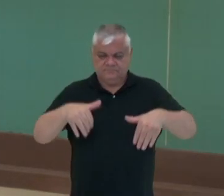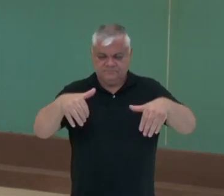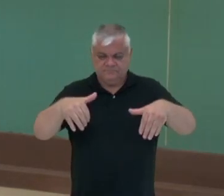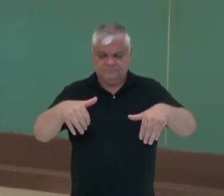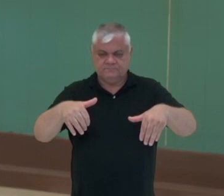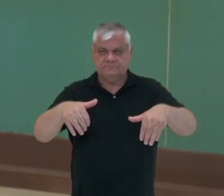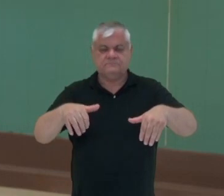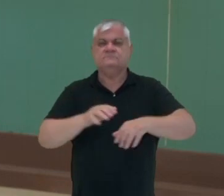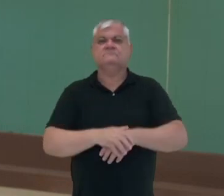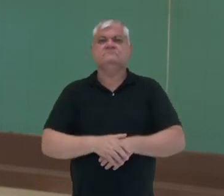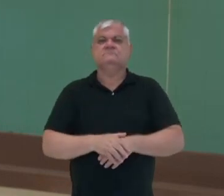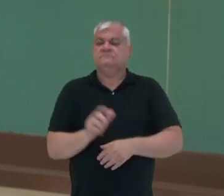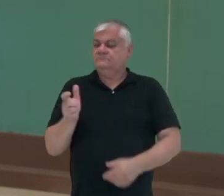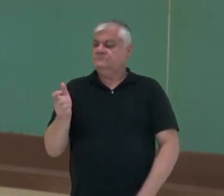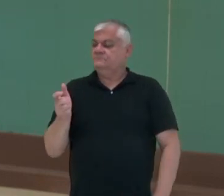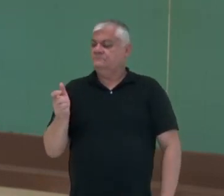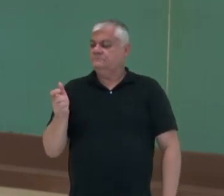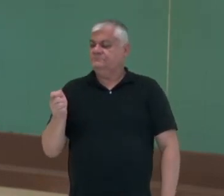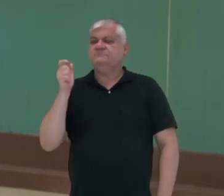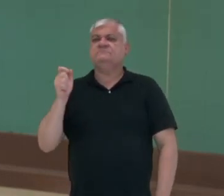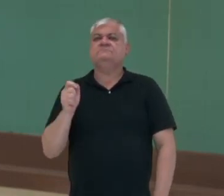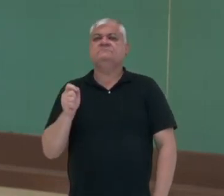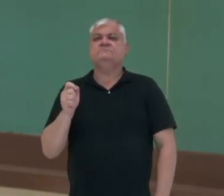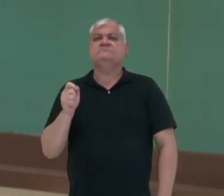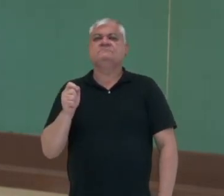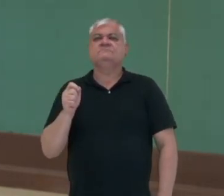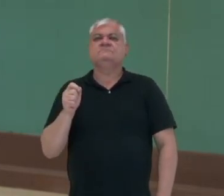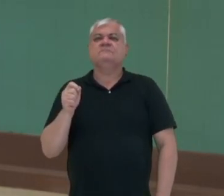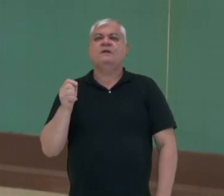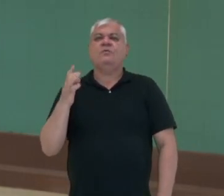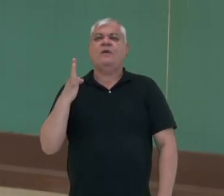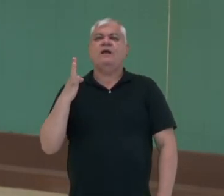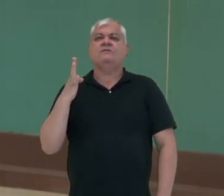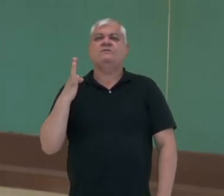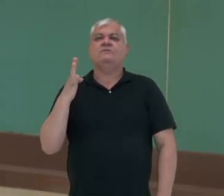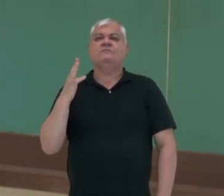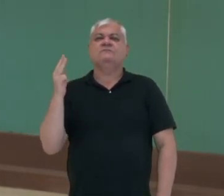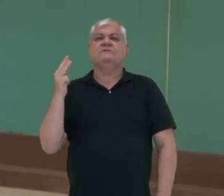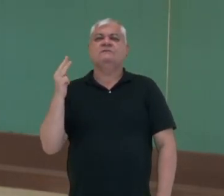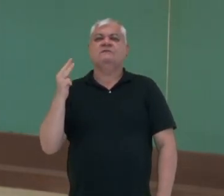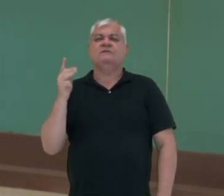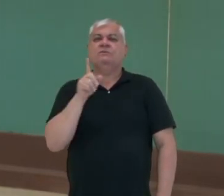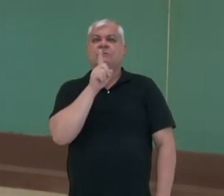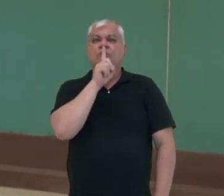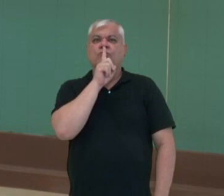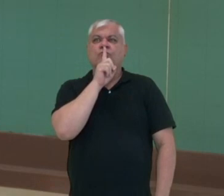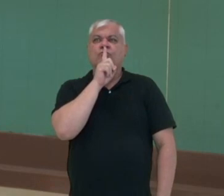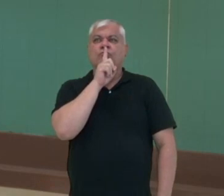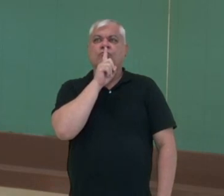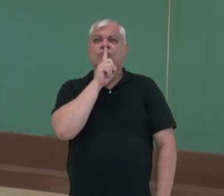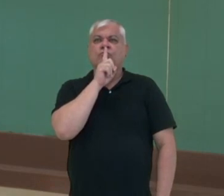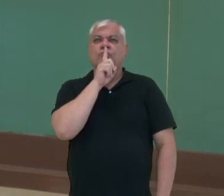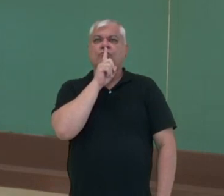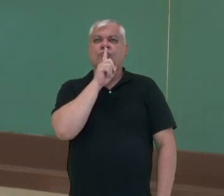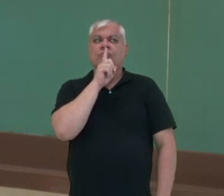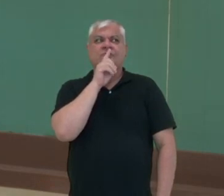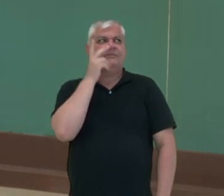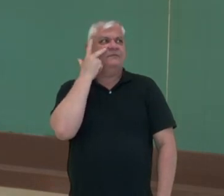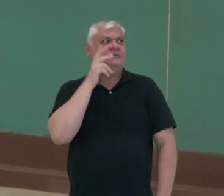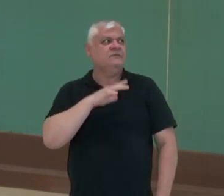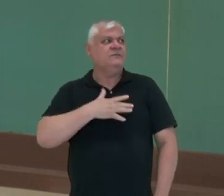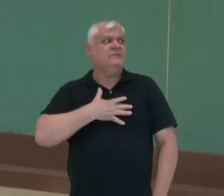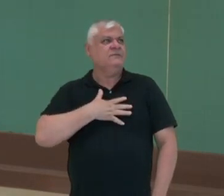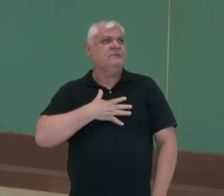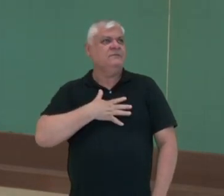pega um cronômetro e clica 433 e fica em silêncio, todo mundo começa a ouvir o barulho do teatro, a pessoa começa a ouvir respiração, ouvir